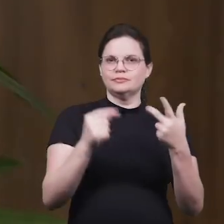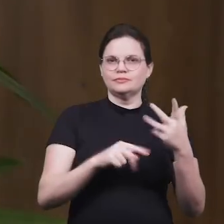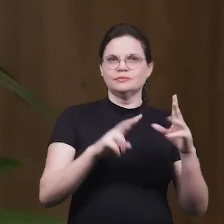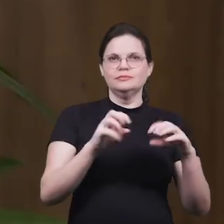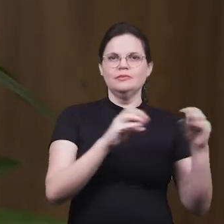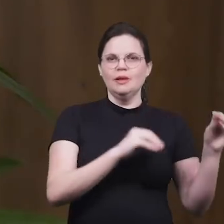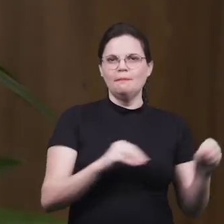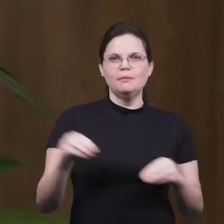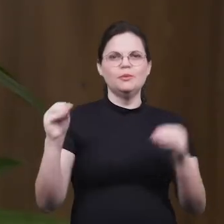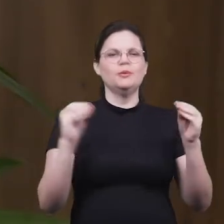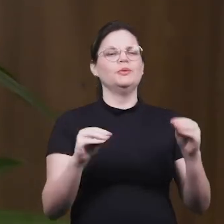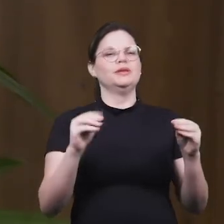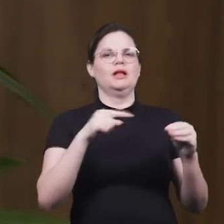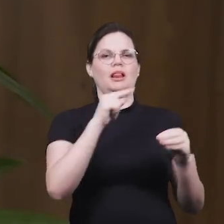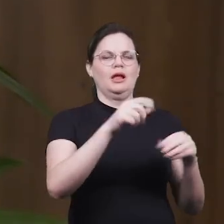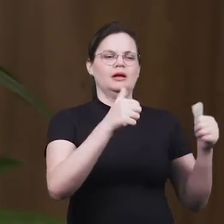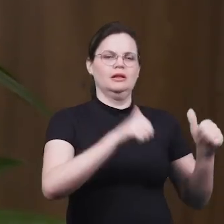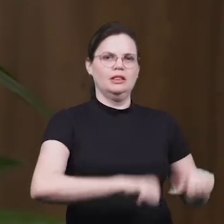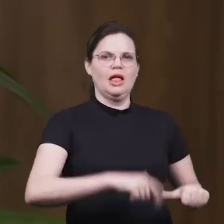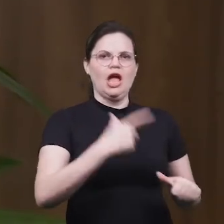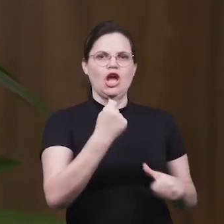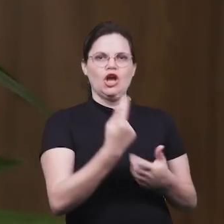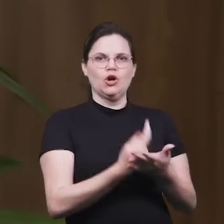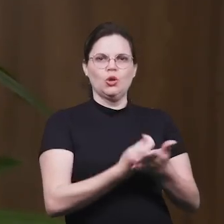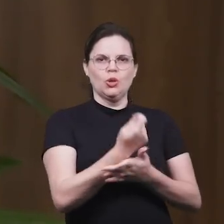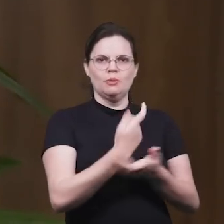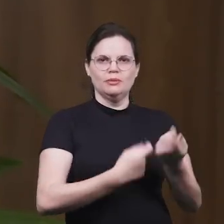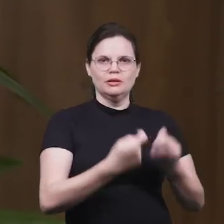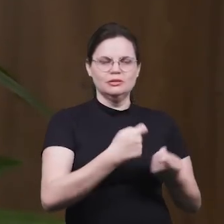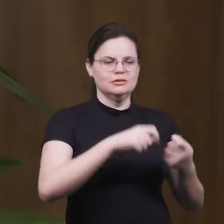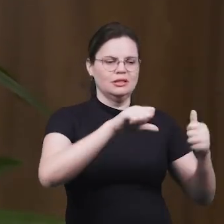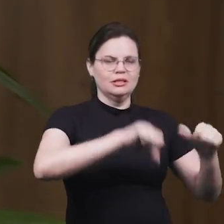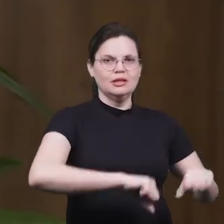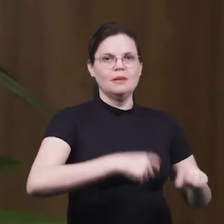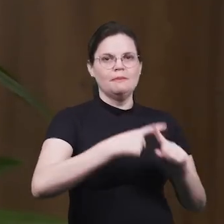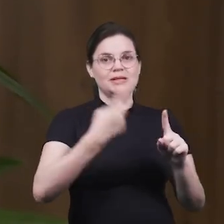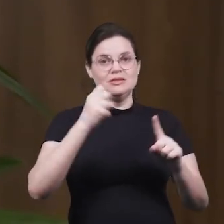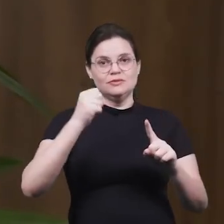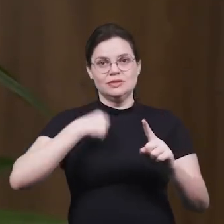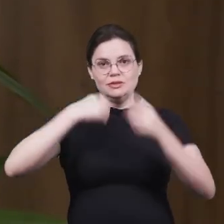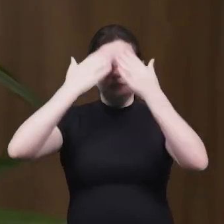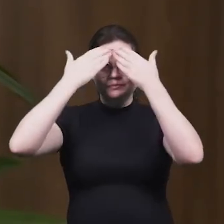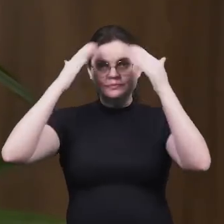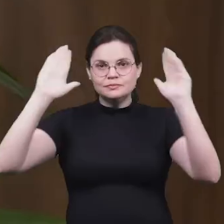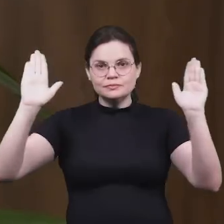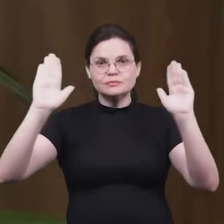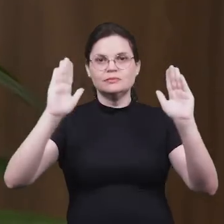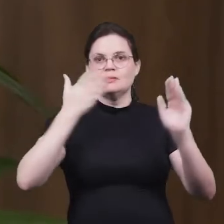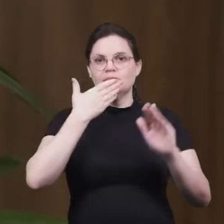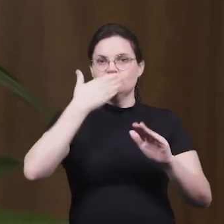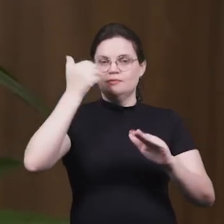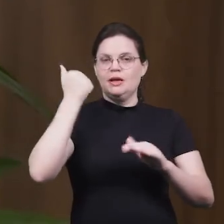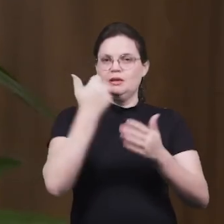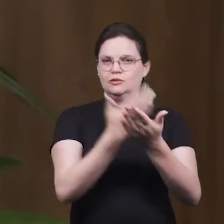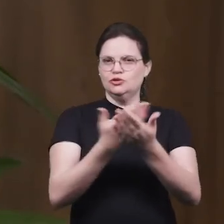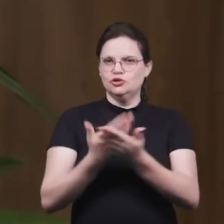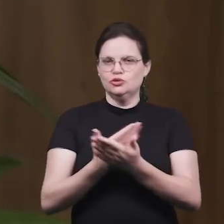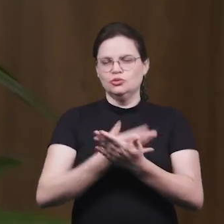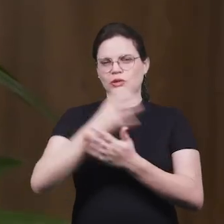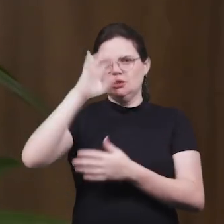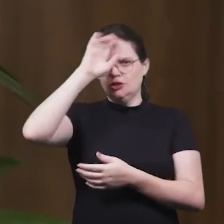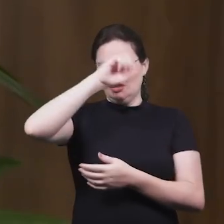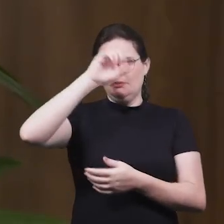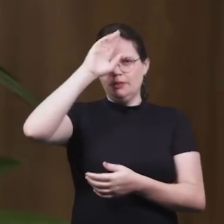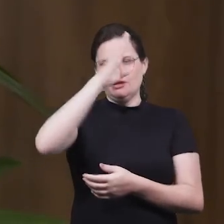da turbulência, quando você tem essa mente aberta, ou mente desenvolvida de estudar, de